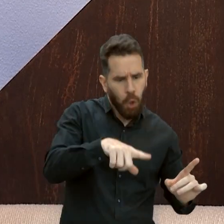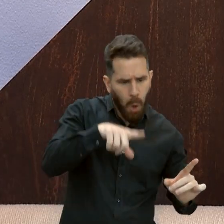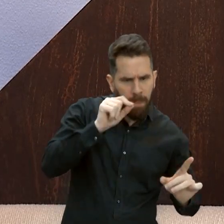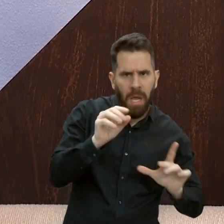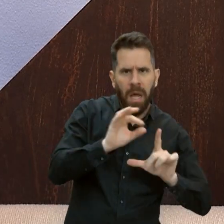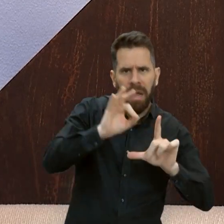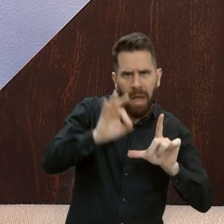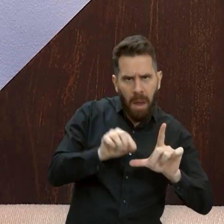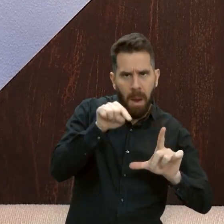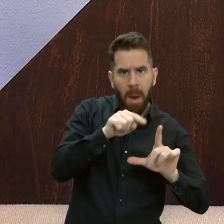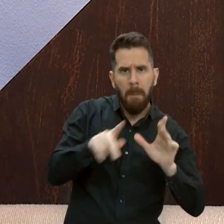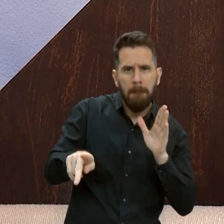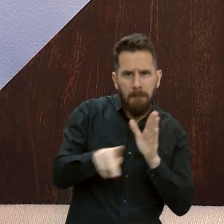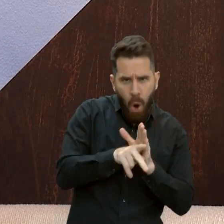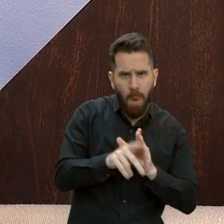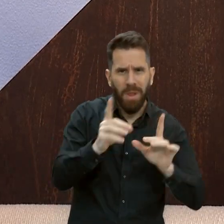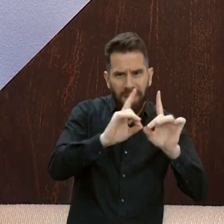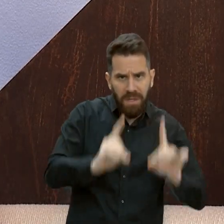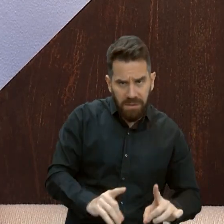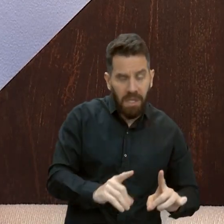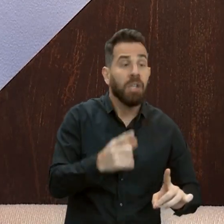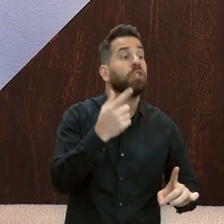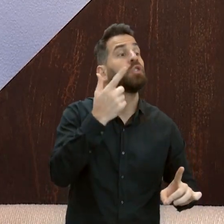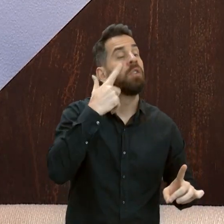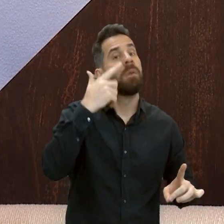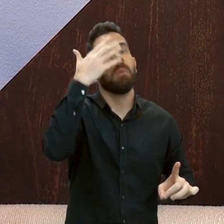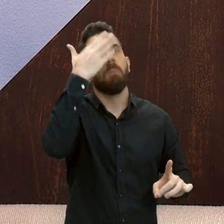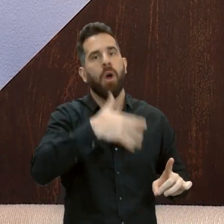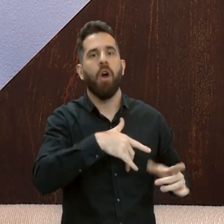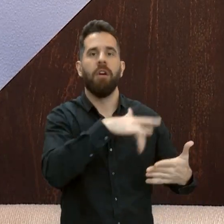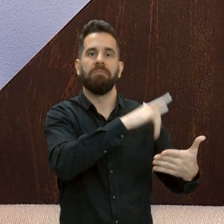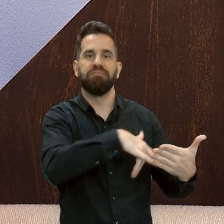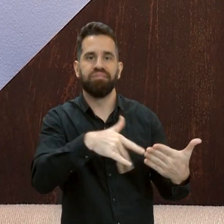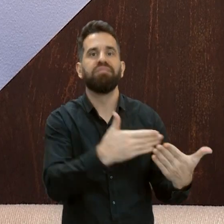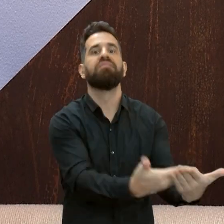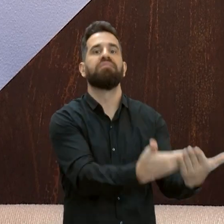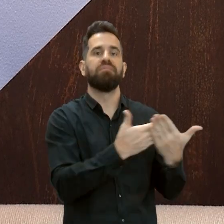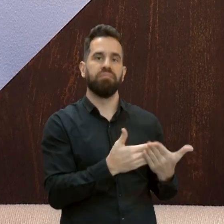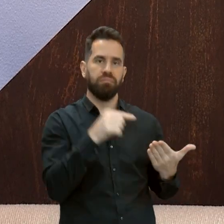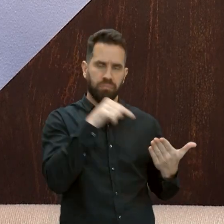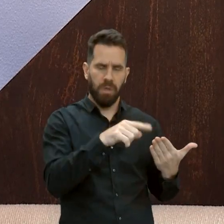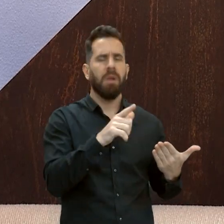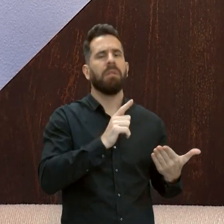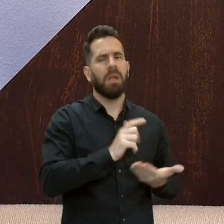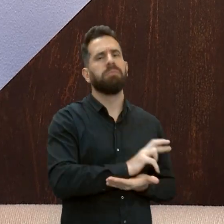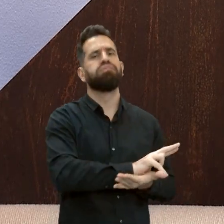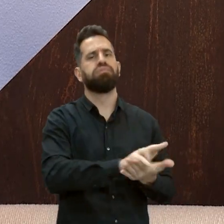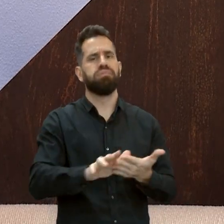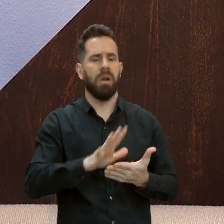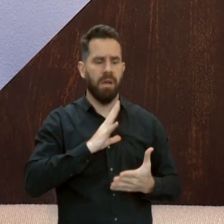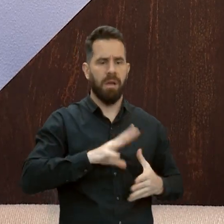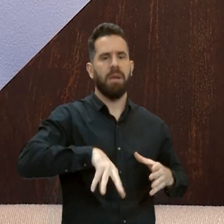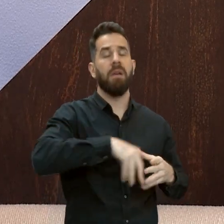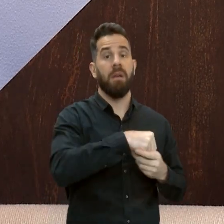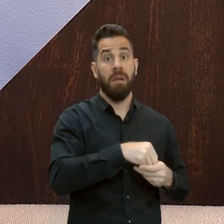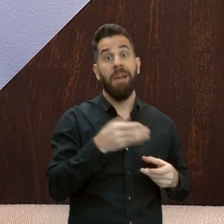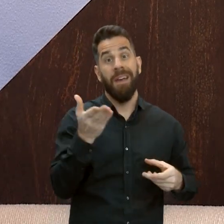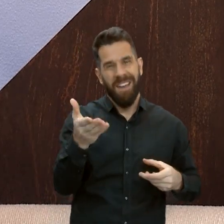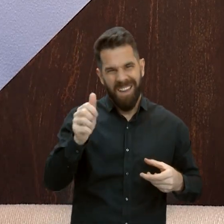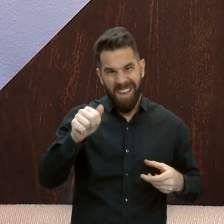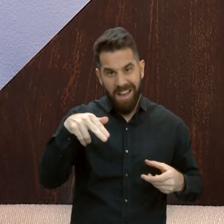com deficiência. Então, ela é composta por diversos membros, a Ana Cláudia como